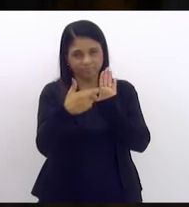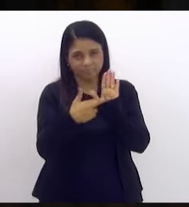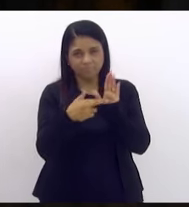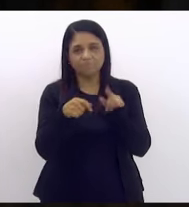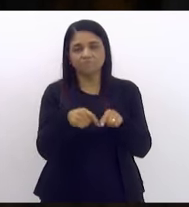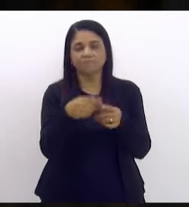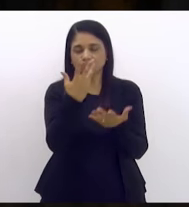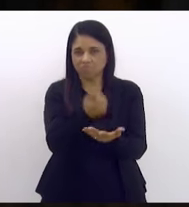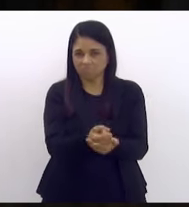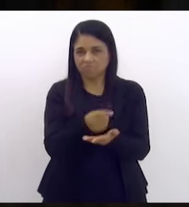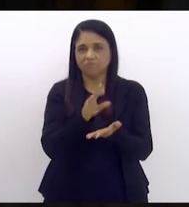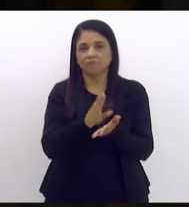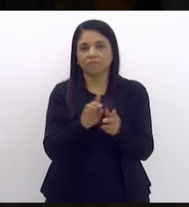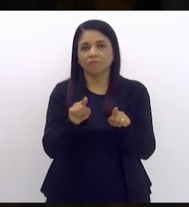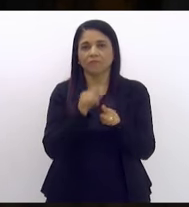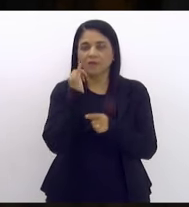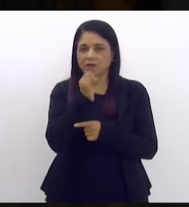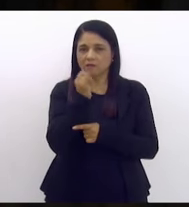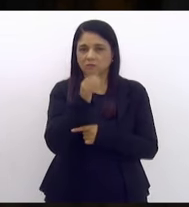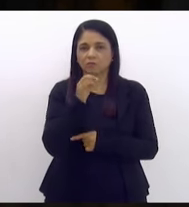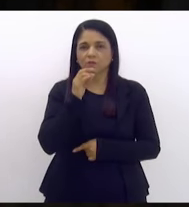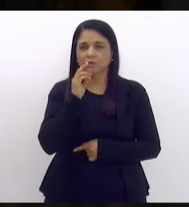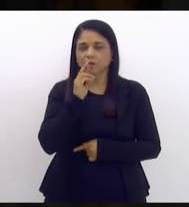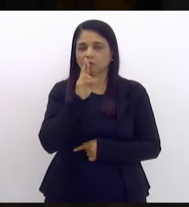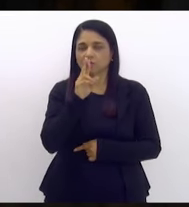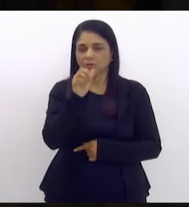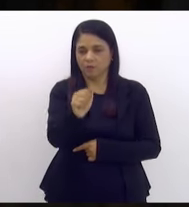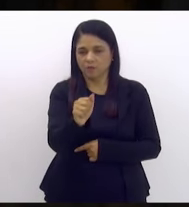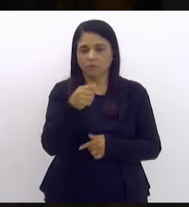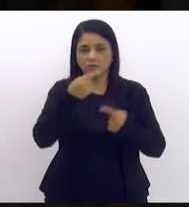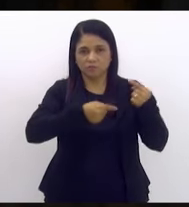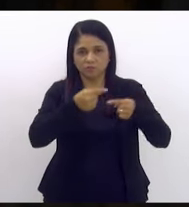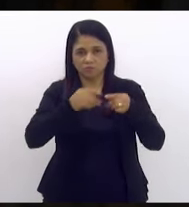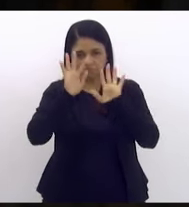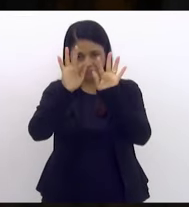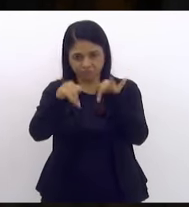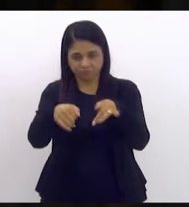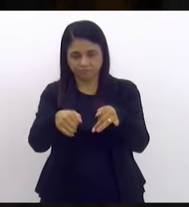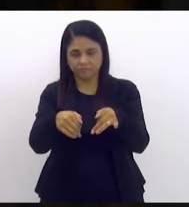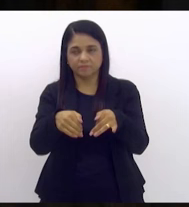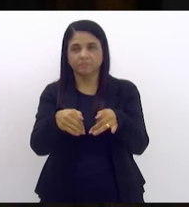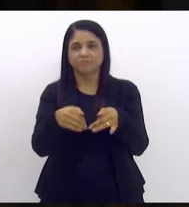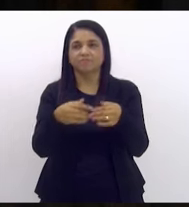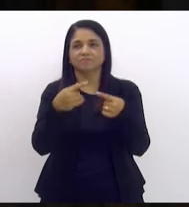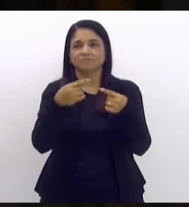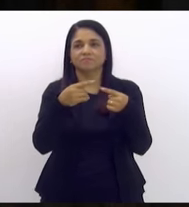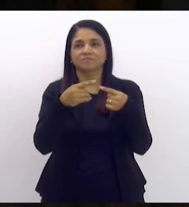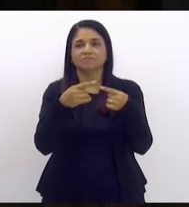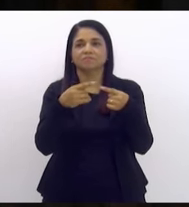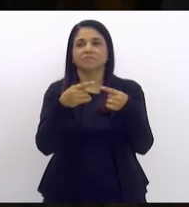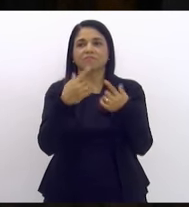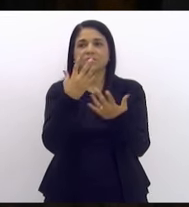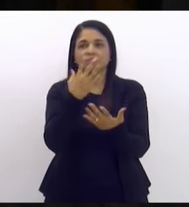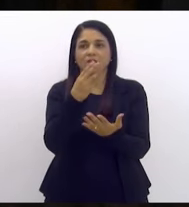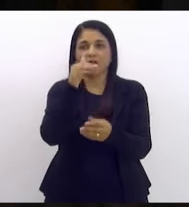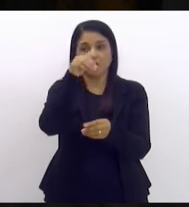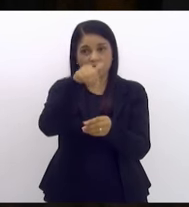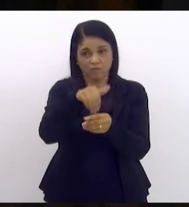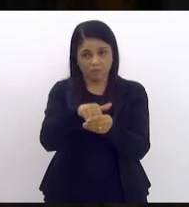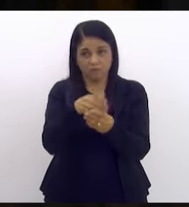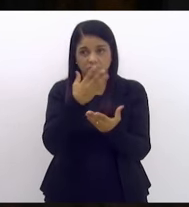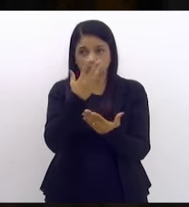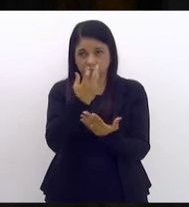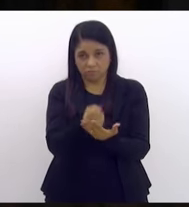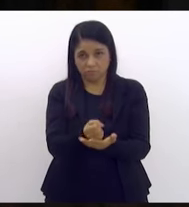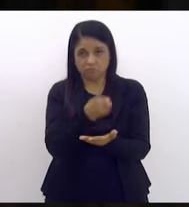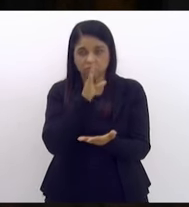Externas, favorável. Relator, deputado Rodrigo Amorim. Em discussão, não havendo quem queira discutir, encerrada a discussão e votação, os senhores que aprovam,